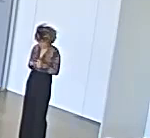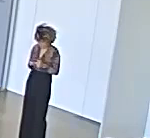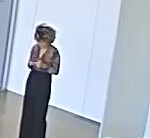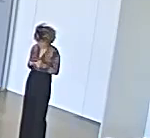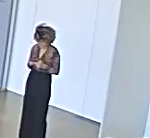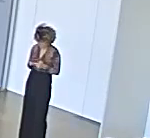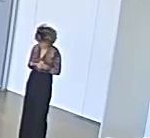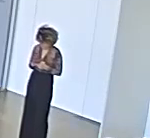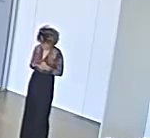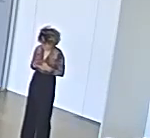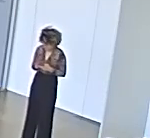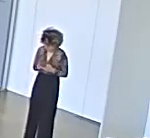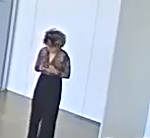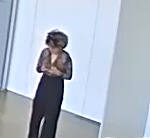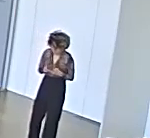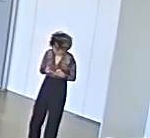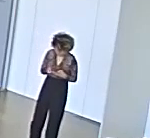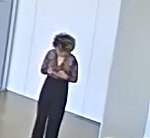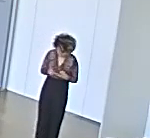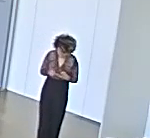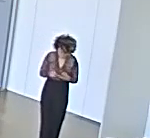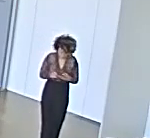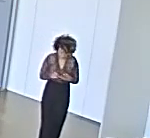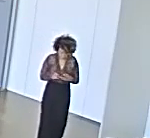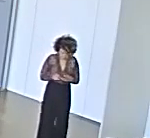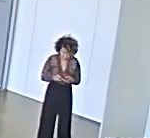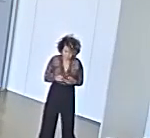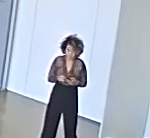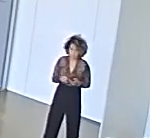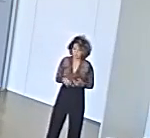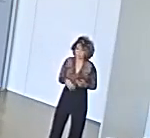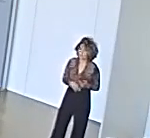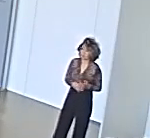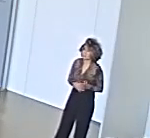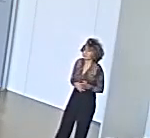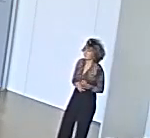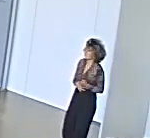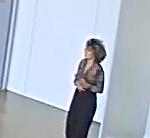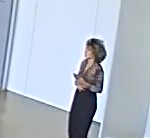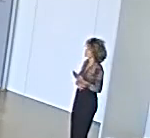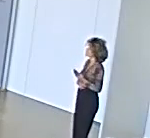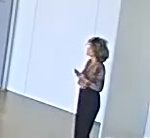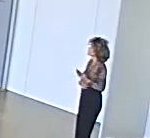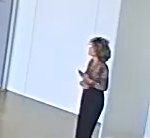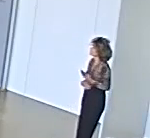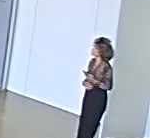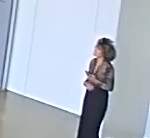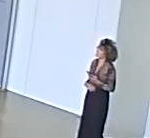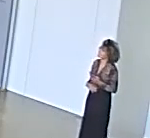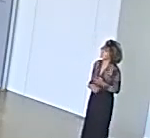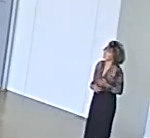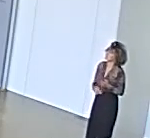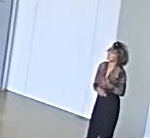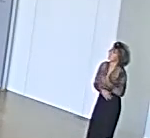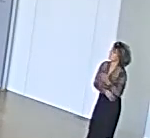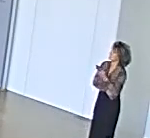e em outras dioceses onde estamos presentes, realizamos pastorais